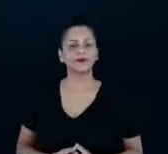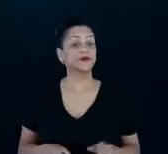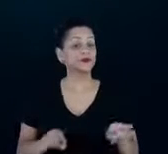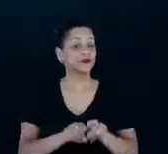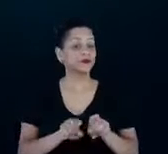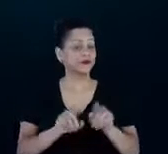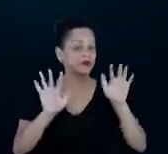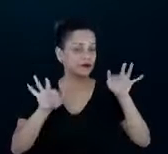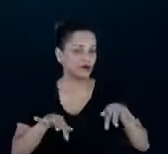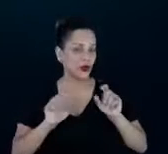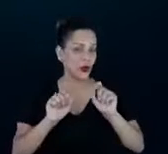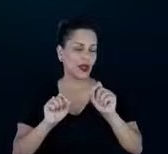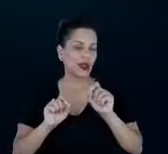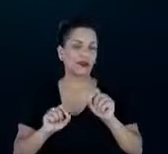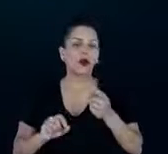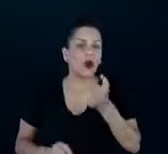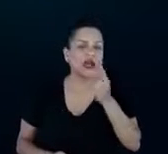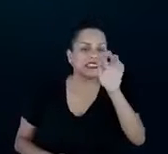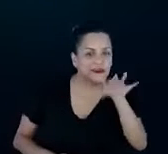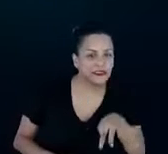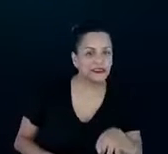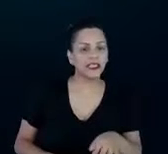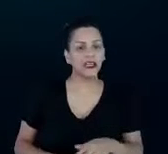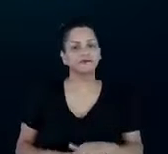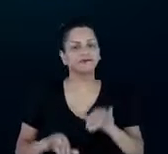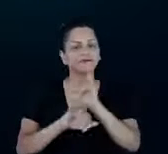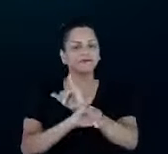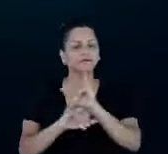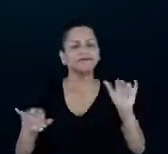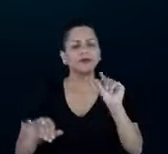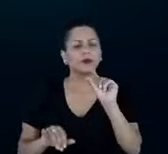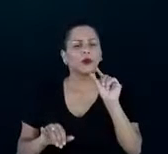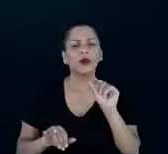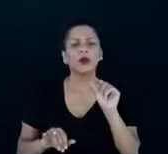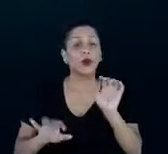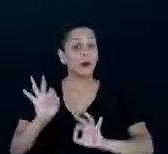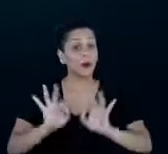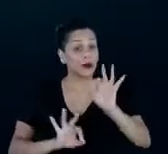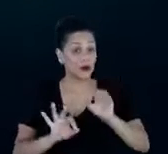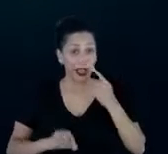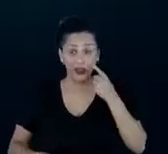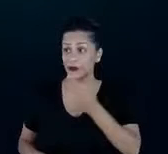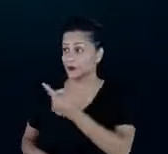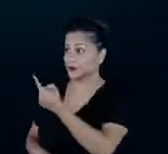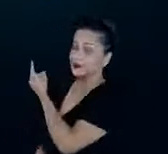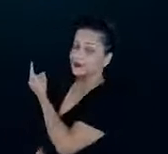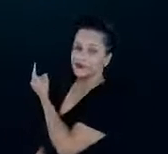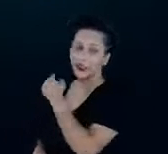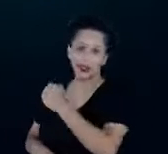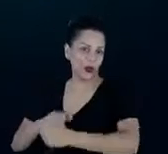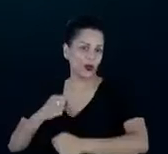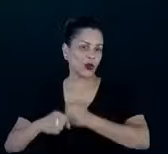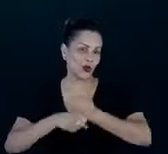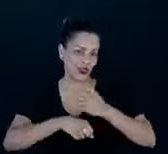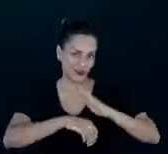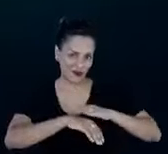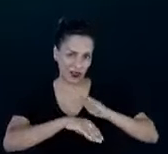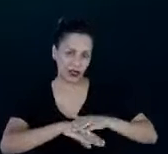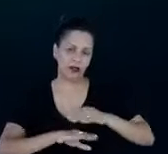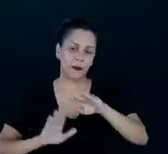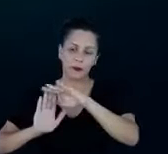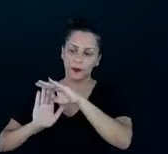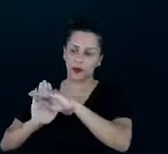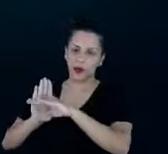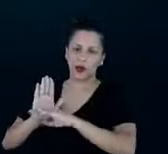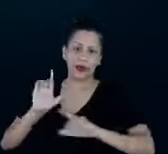finalizar reta final já queria contar um pouquinho desse projeto que eu faço anualmente O que é um programa para TV né chamado o